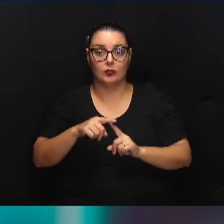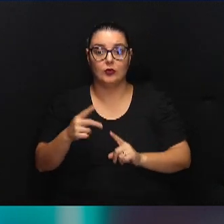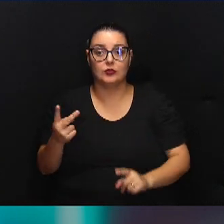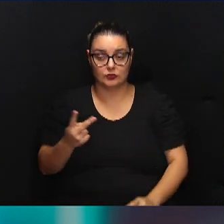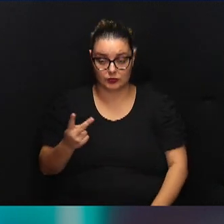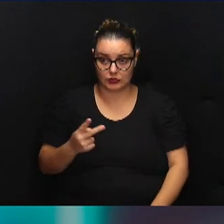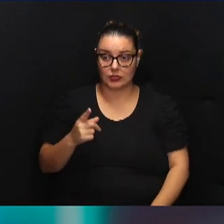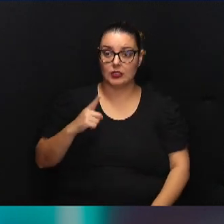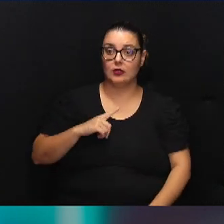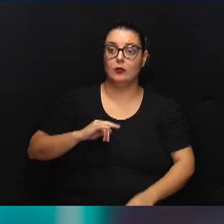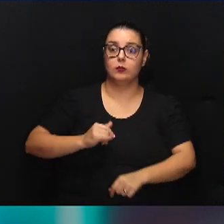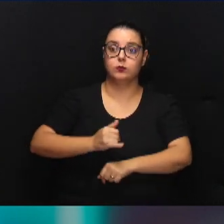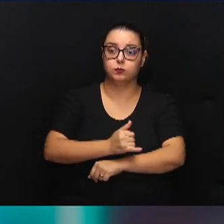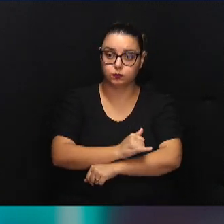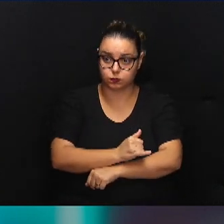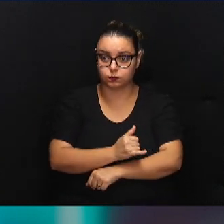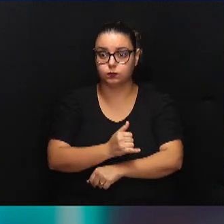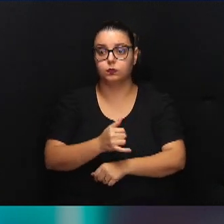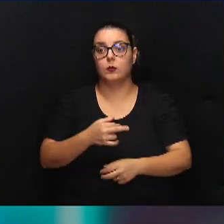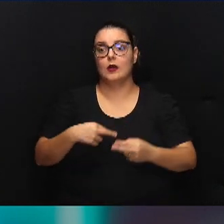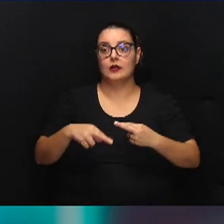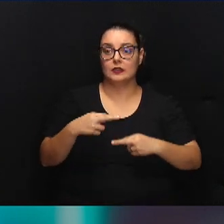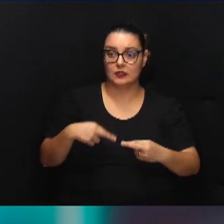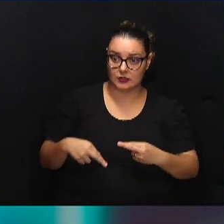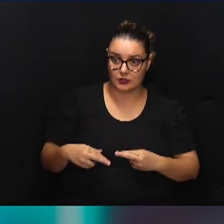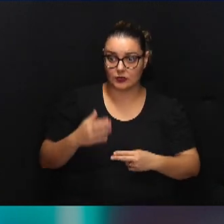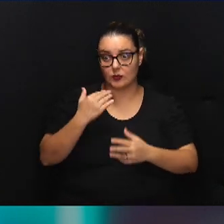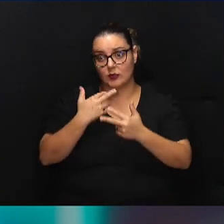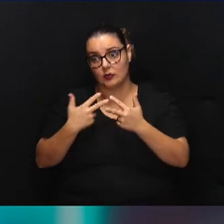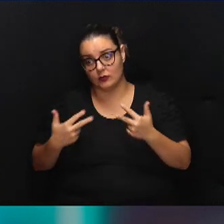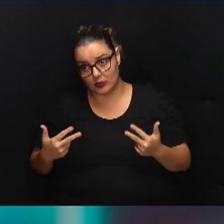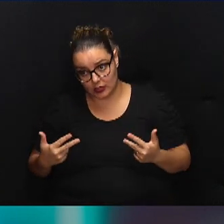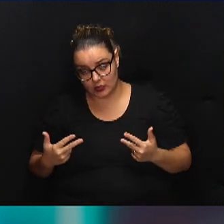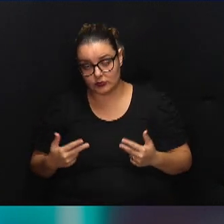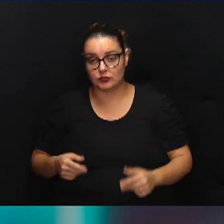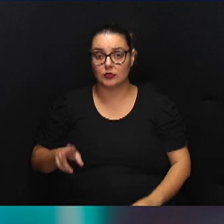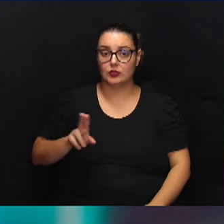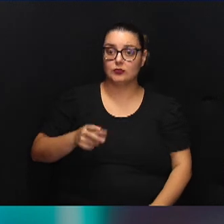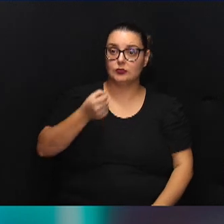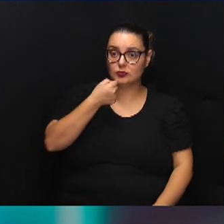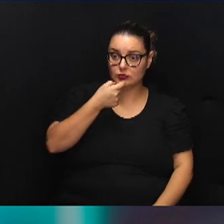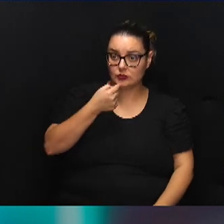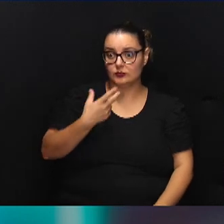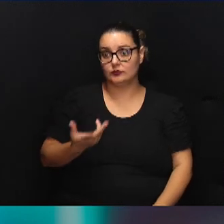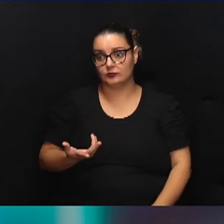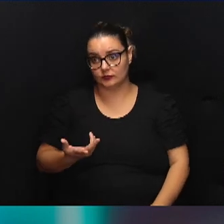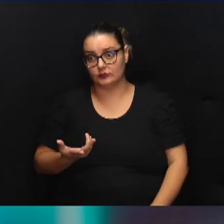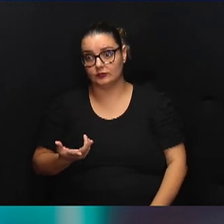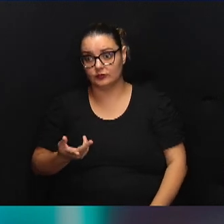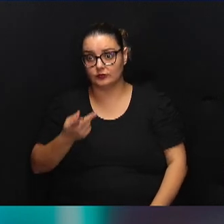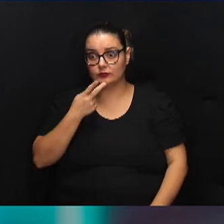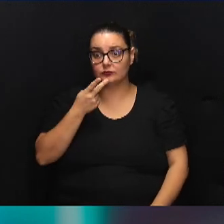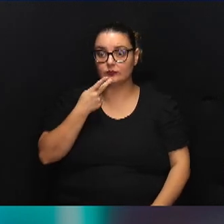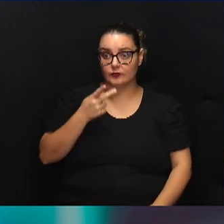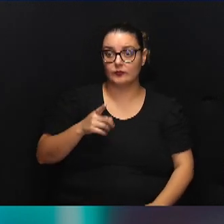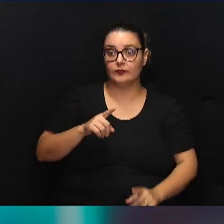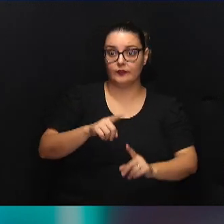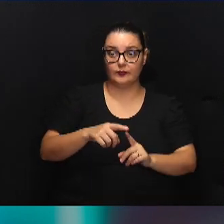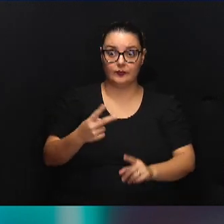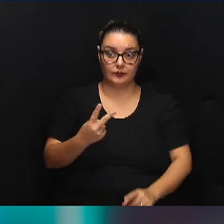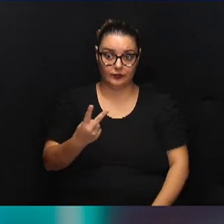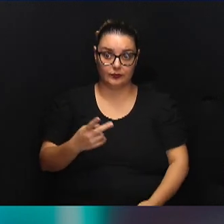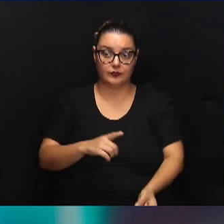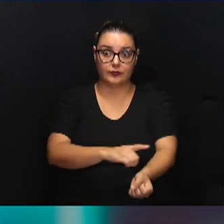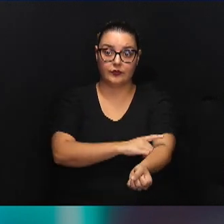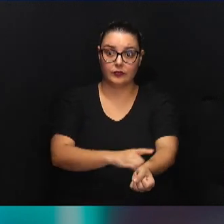Que tem a obesidade ali muito perto, tem uso de medicamento, que aí muitos chamam de diabetes tipo 2, mas a gente